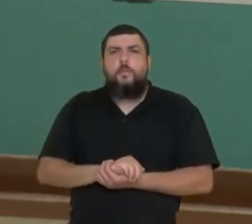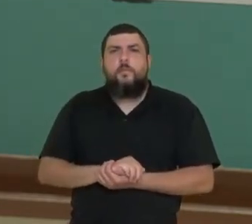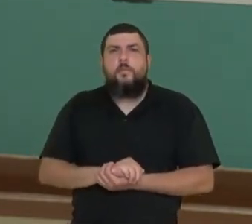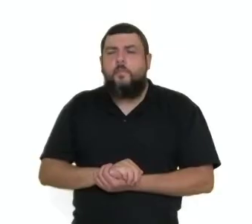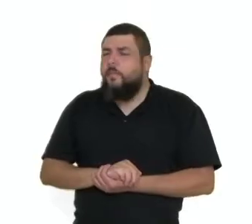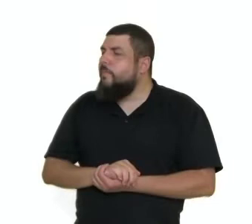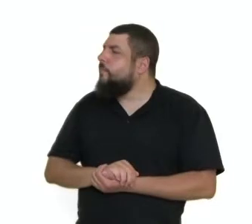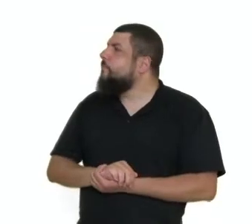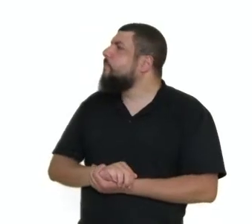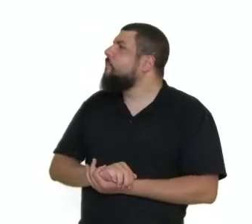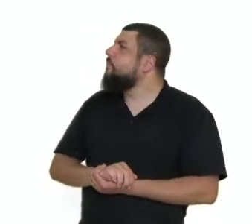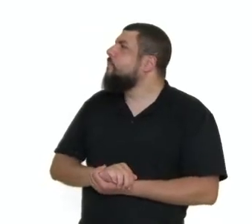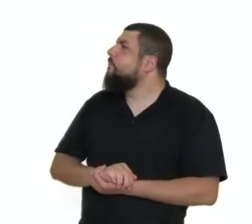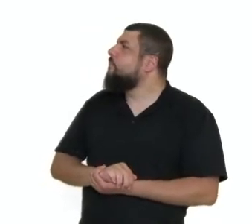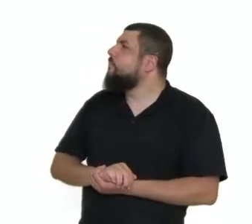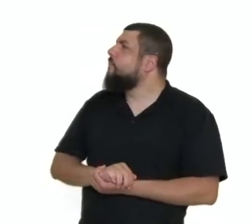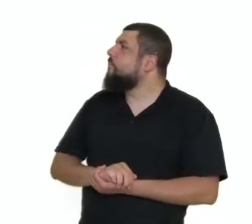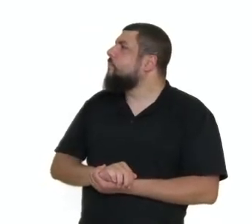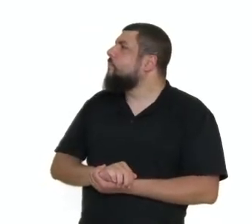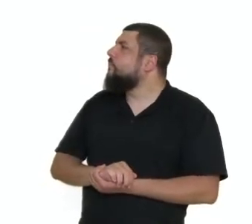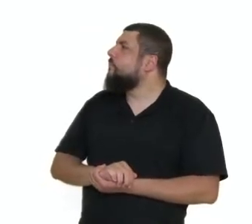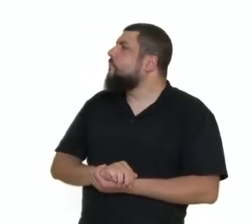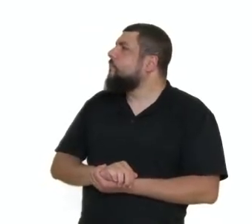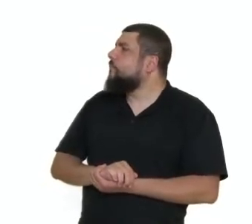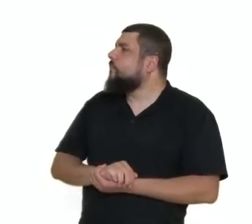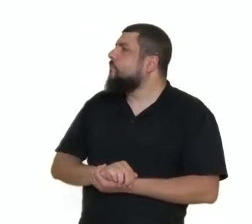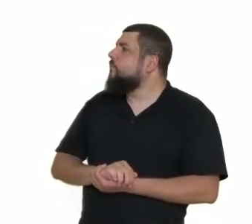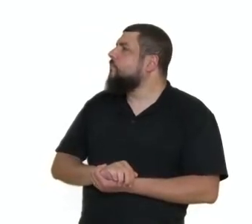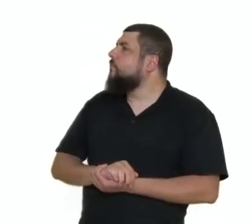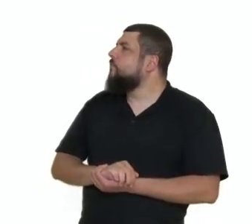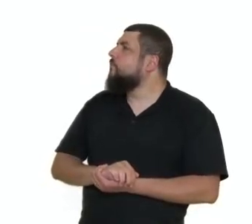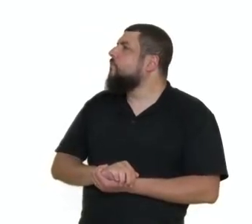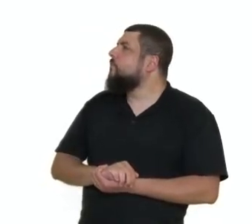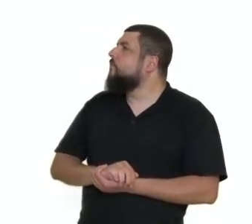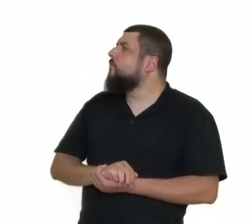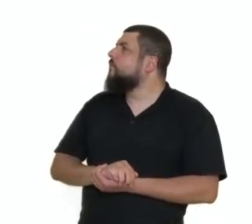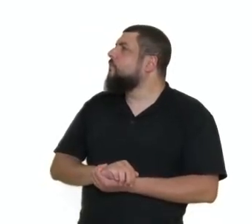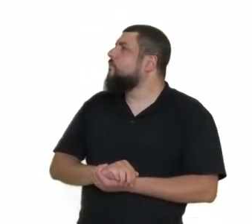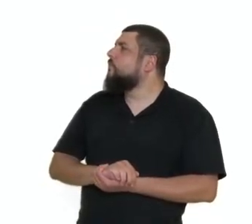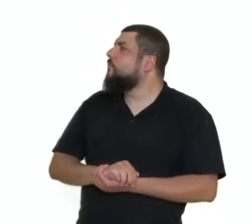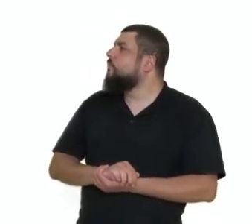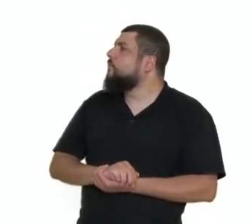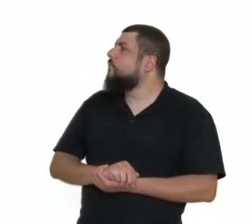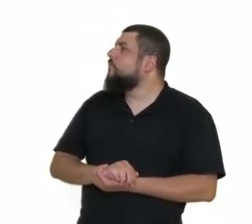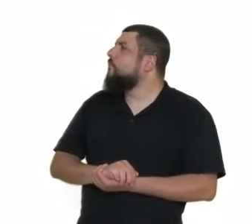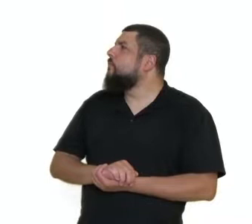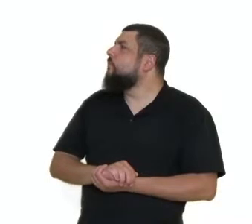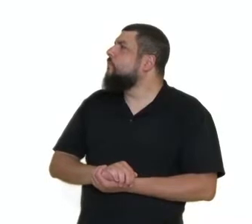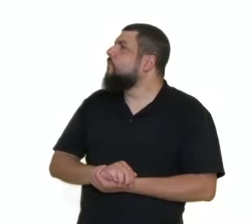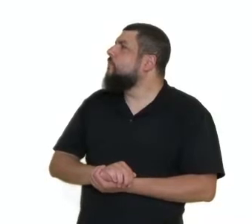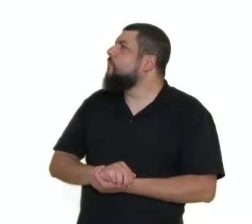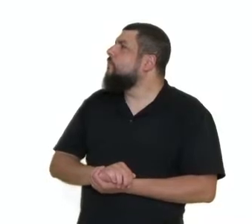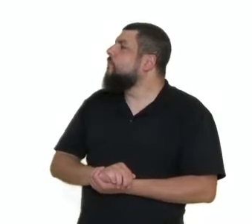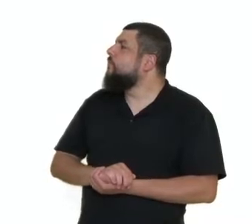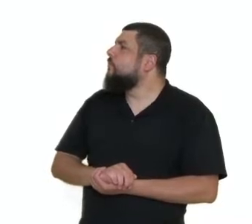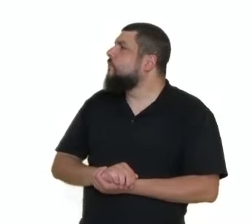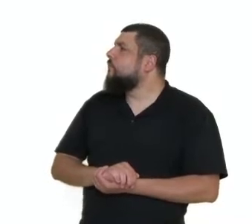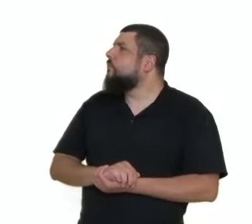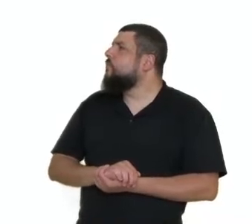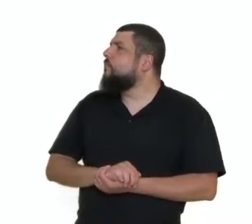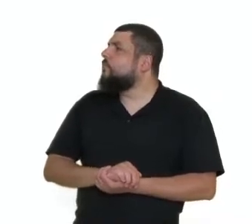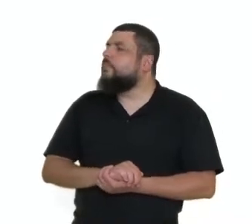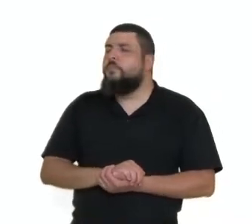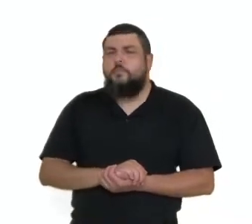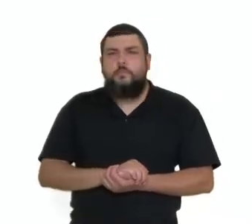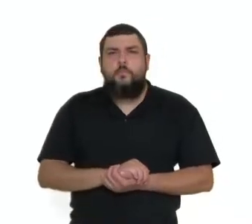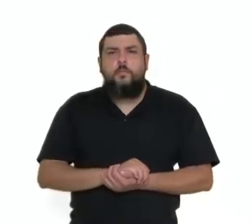temos o seguinte, EPG, né, de energia potencial, é igual m vezes G vezes H. E aí